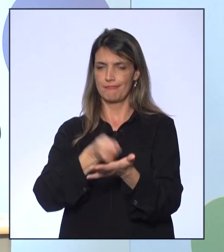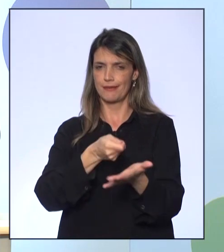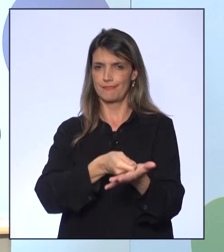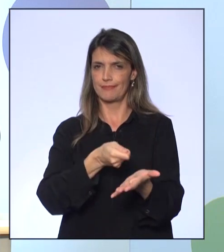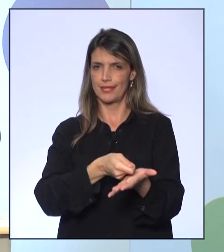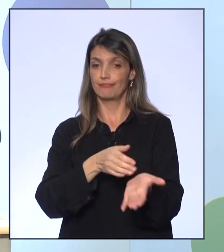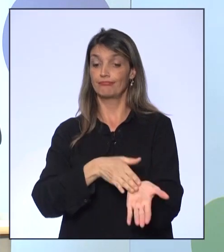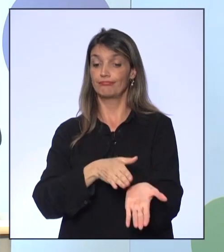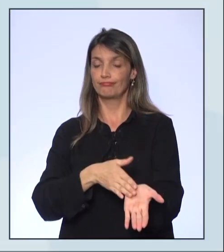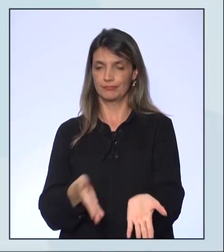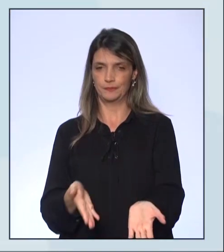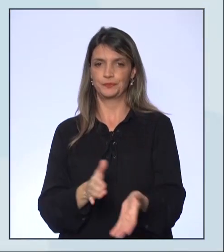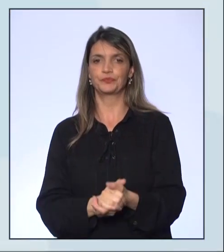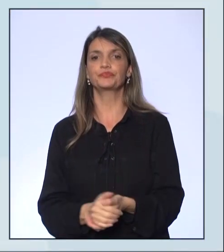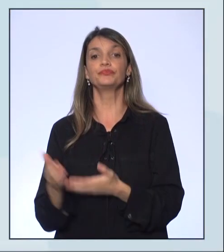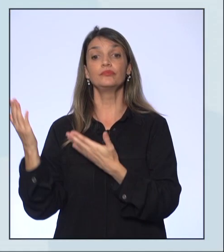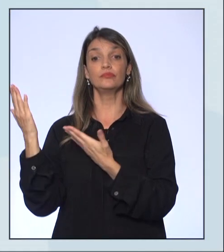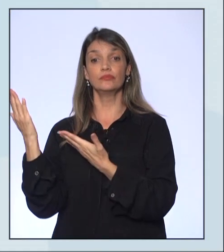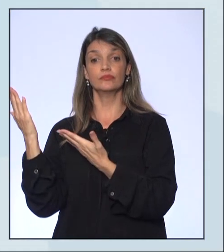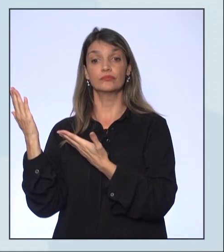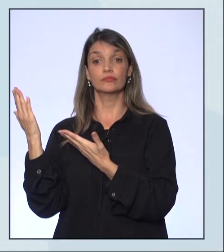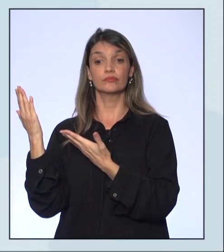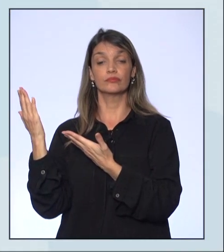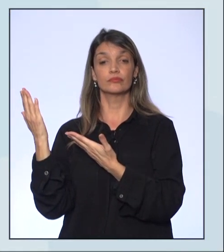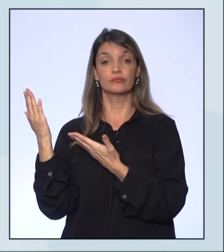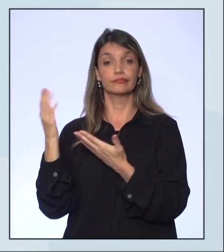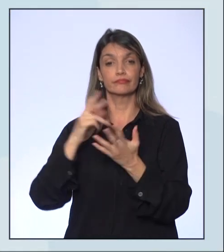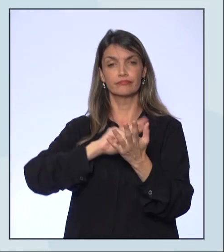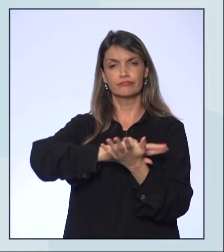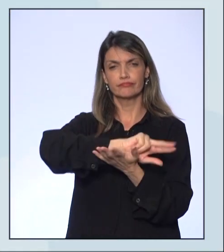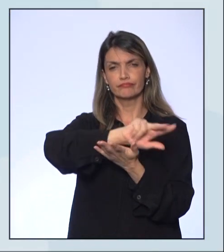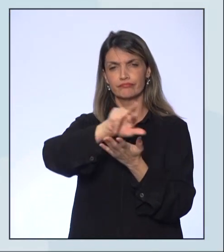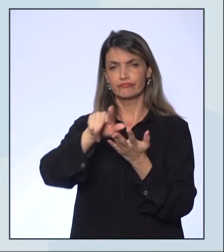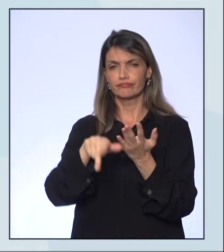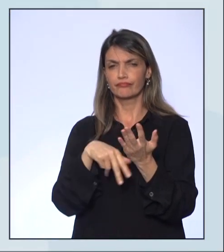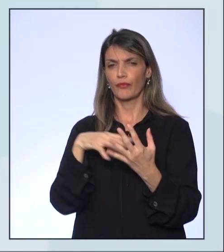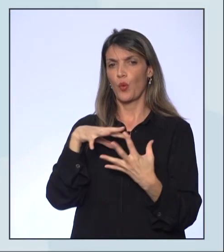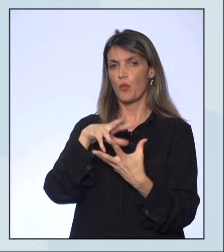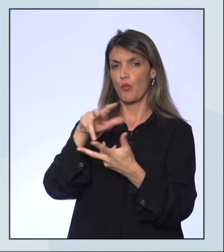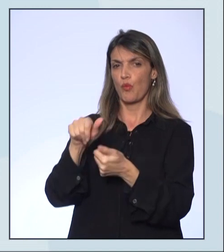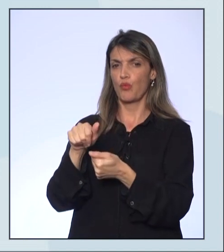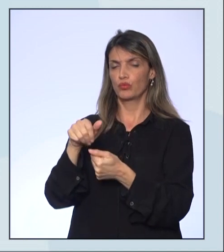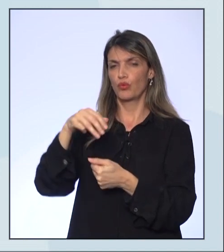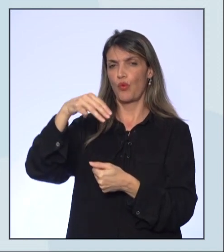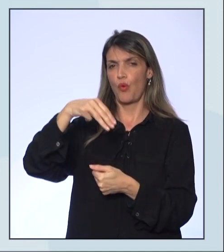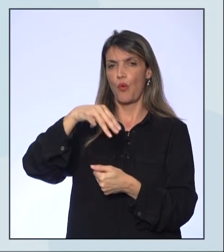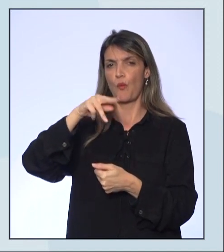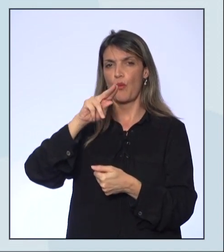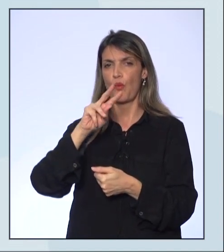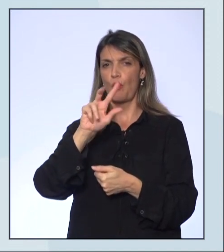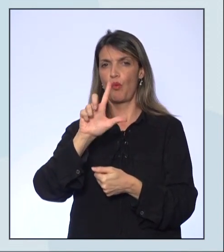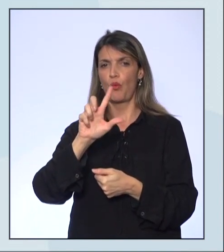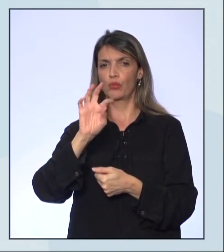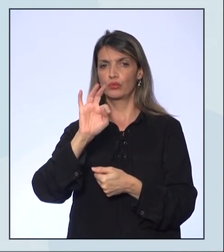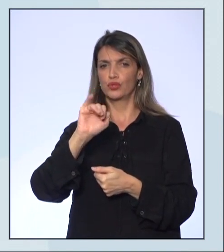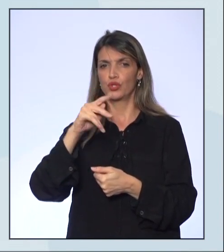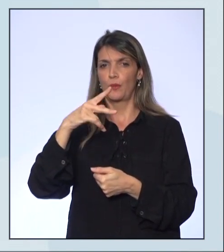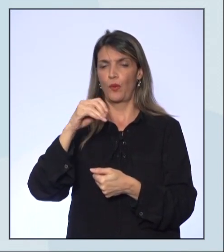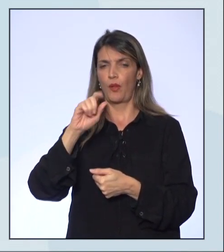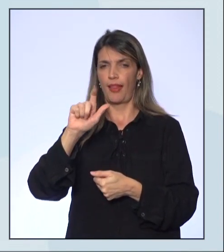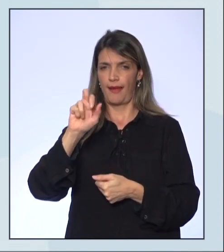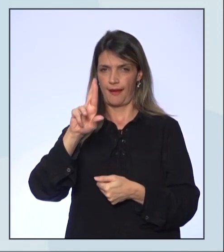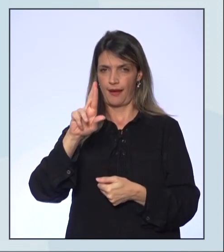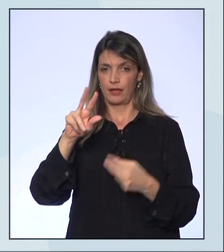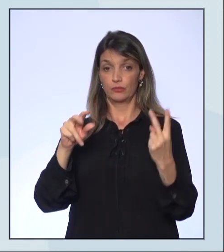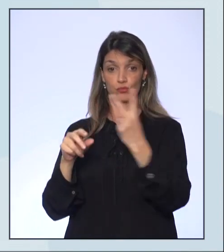vocês vão ver na tela aí é a questão da multipolarização. Lembra que vocês viram, bipolarização é o domínio aí dos dois